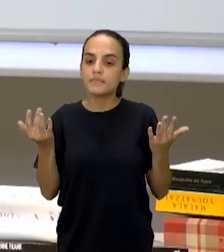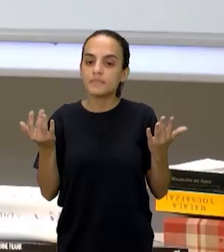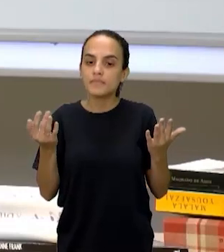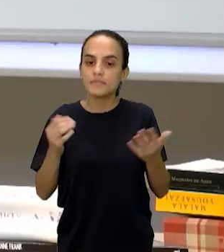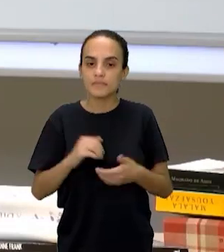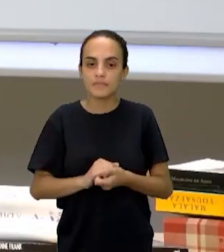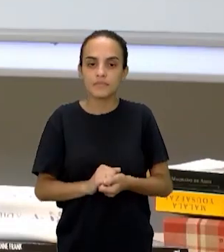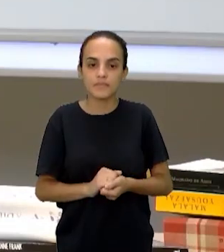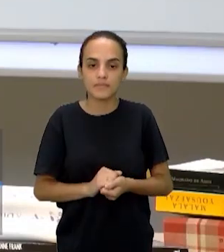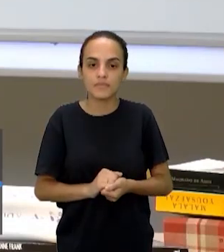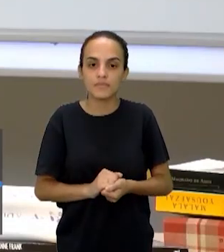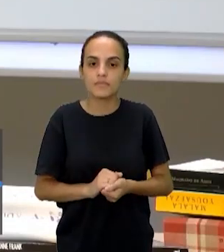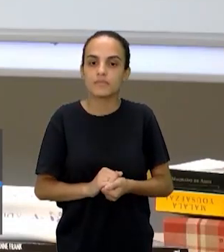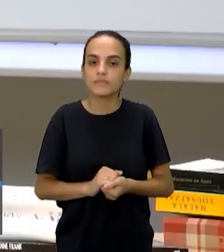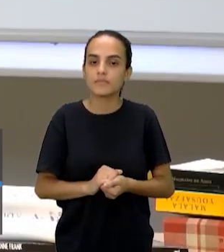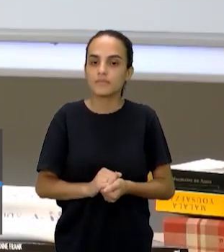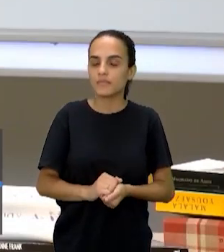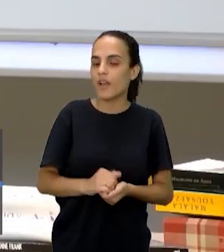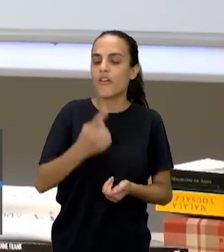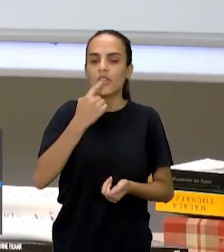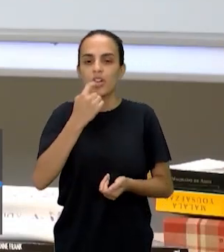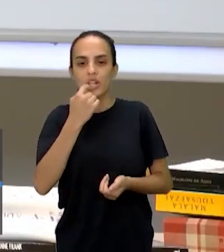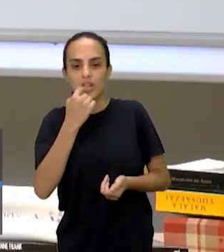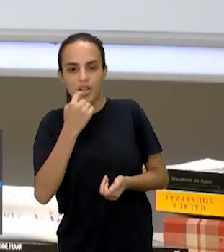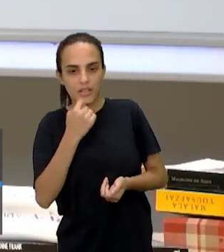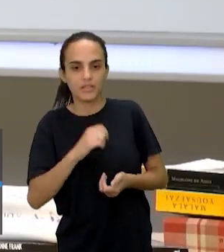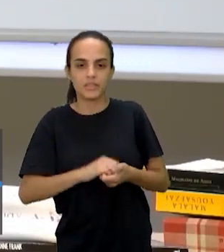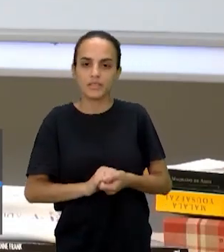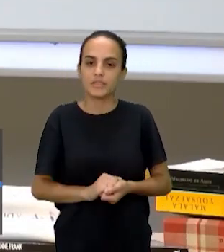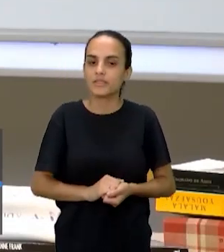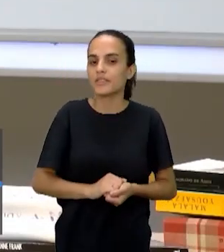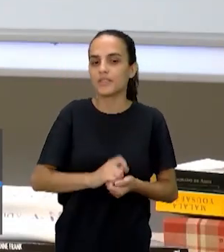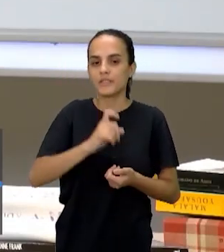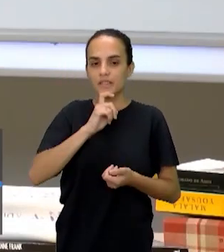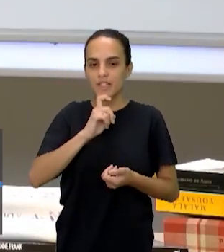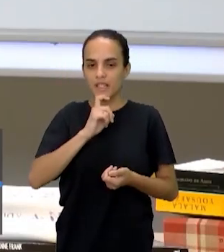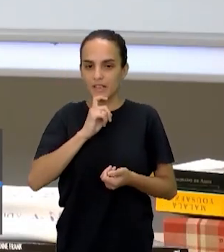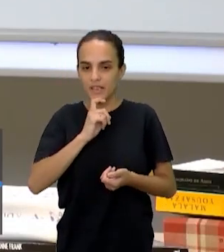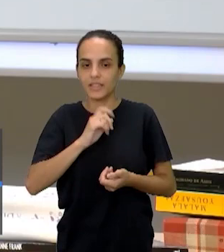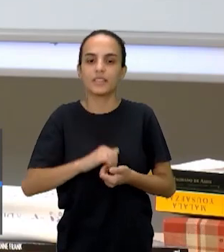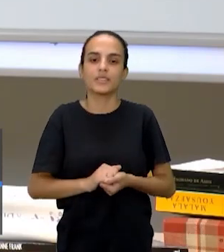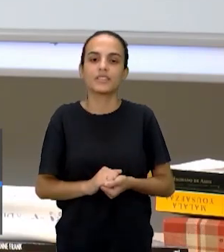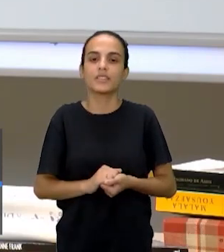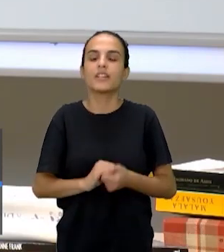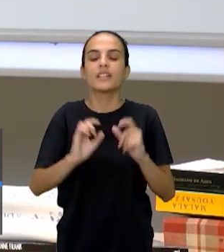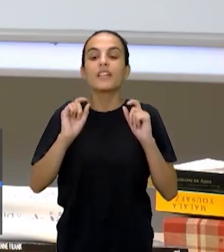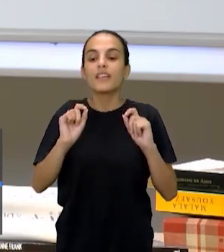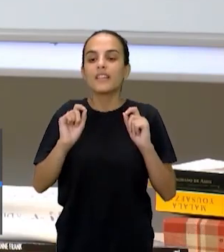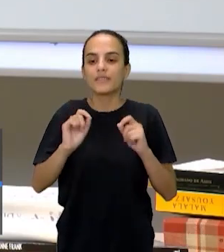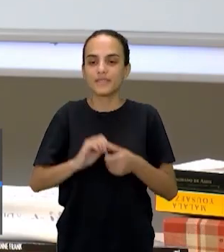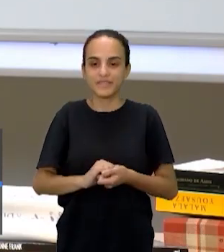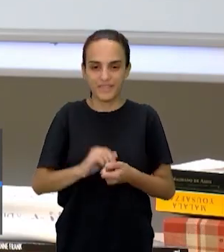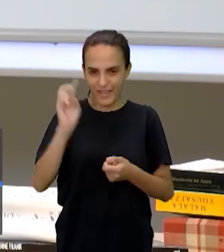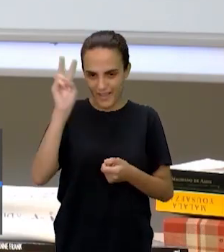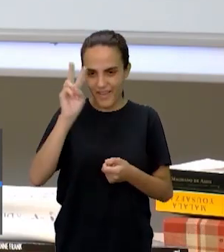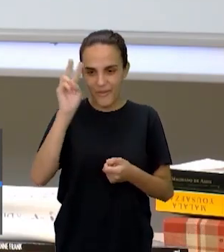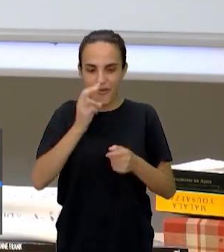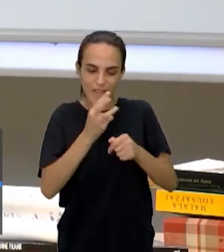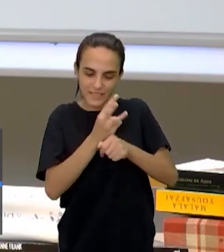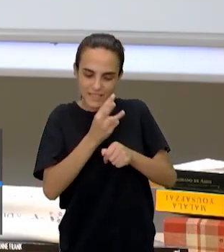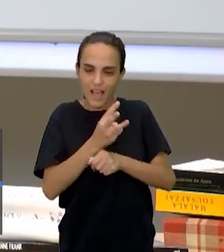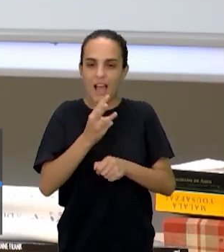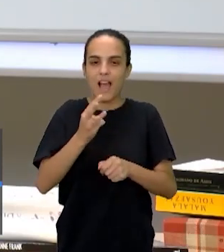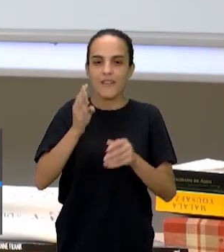aquele azulzinho, é aquele vermelhinho, é aquele verdinho do WhatsApp, entendeu? É aquele lá, rede social.